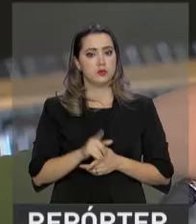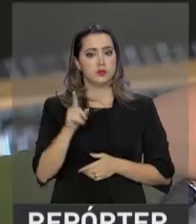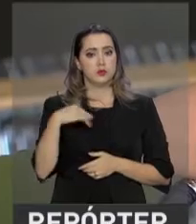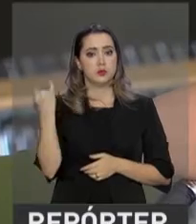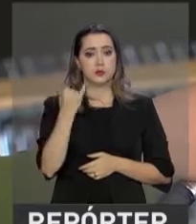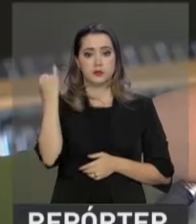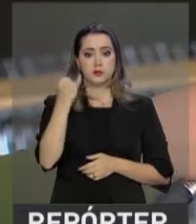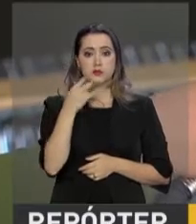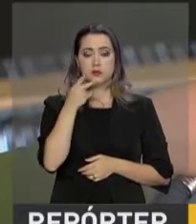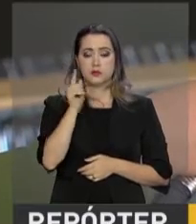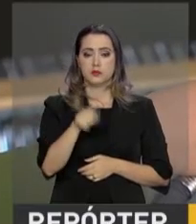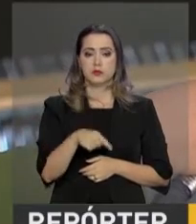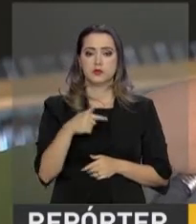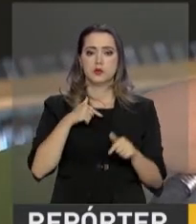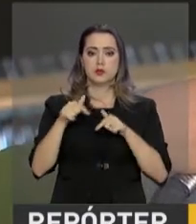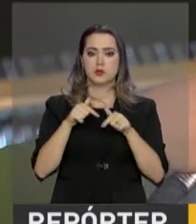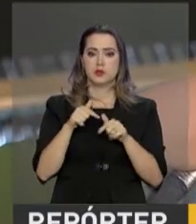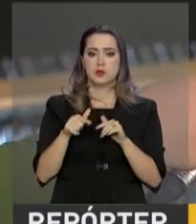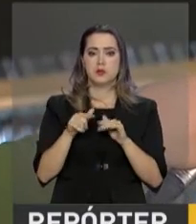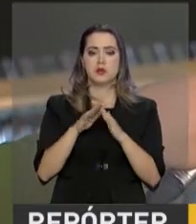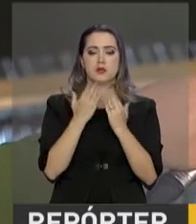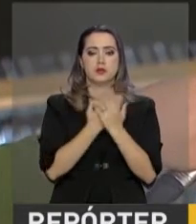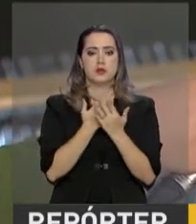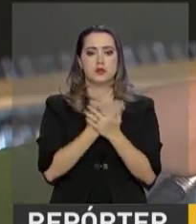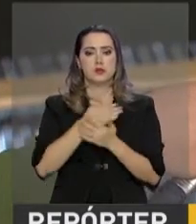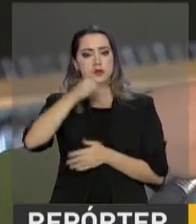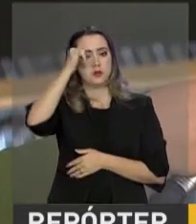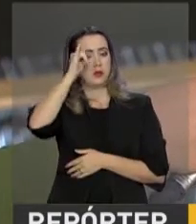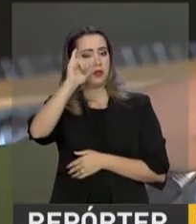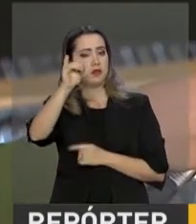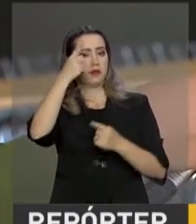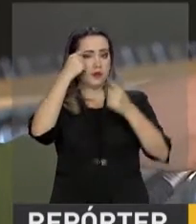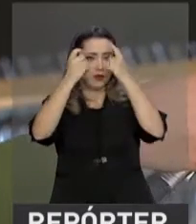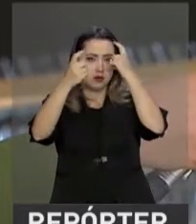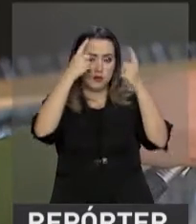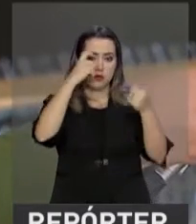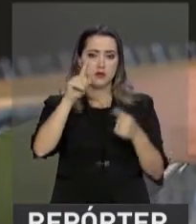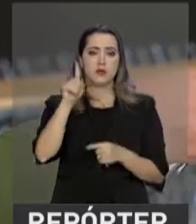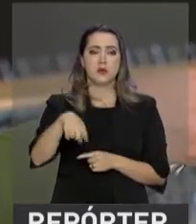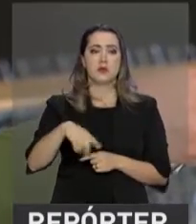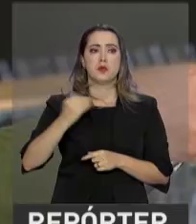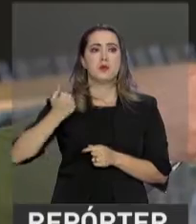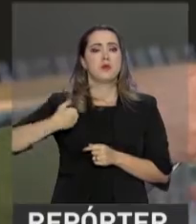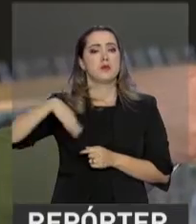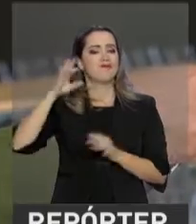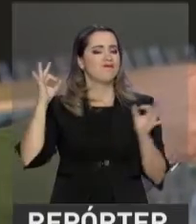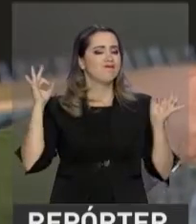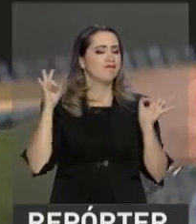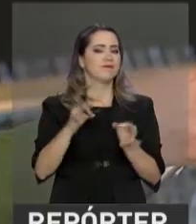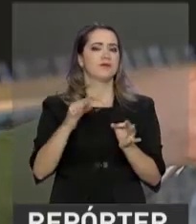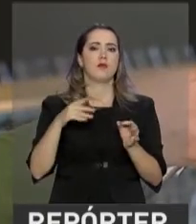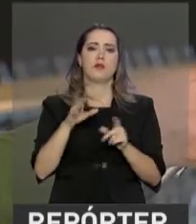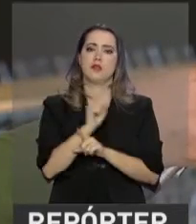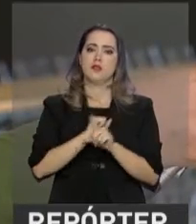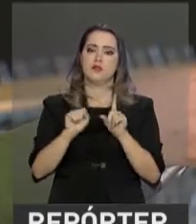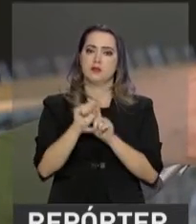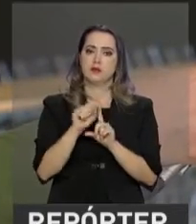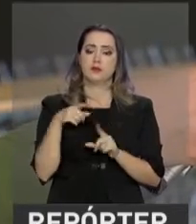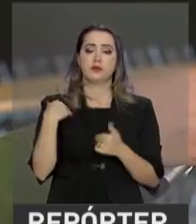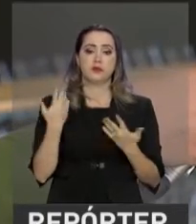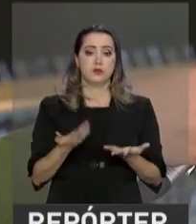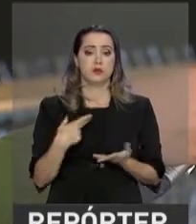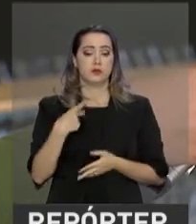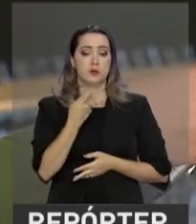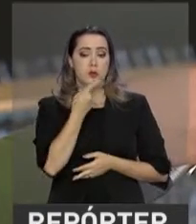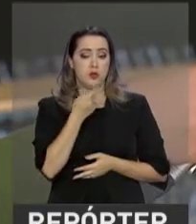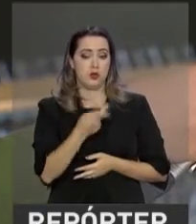na prevenção da violência ainda é um papel essencial na sociedade então quando a gente fala que essa criança que ela está na escola